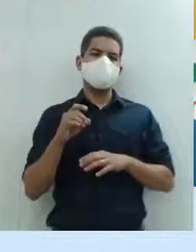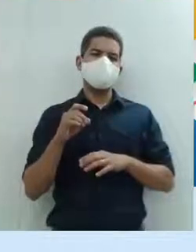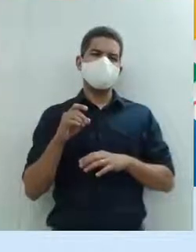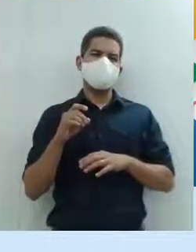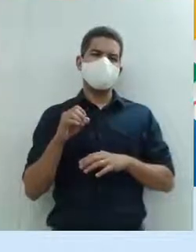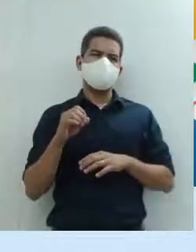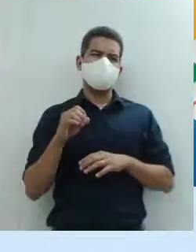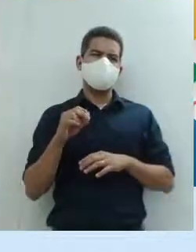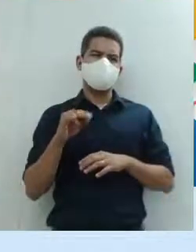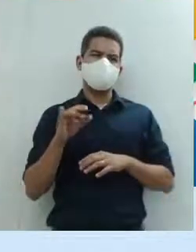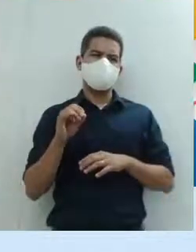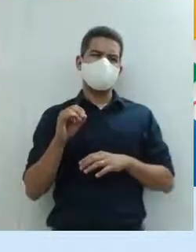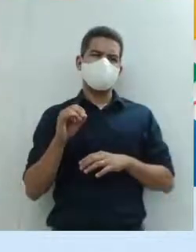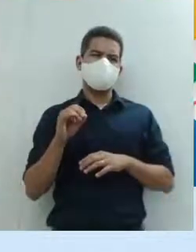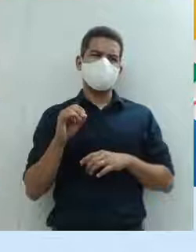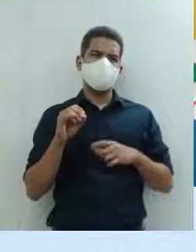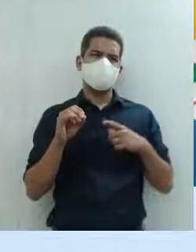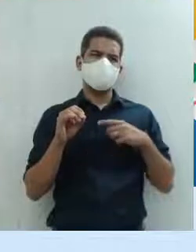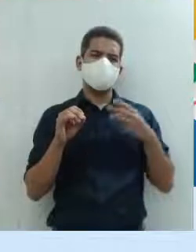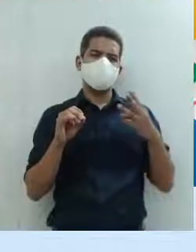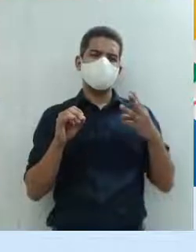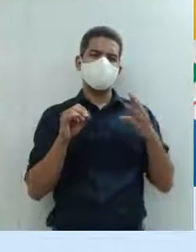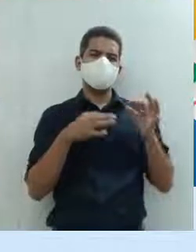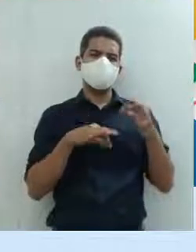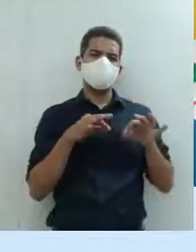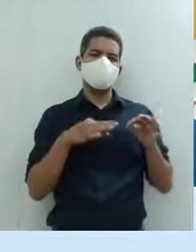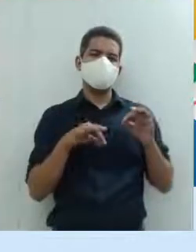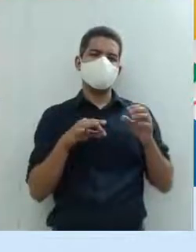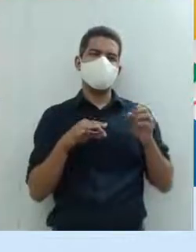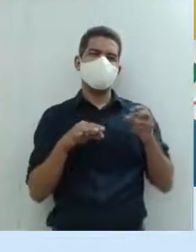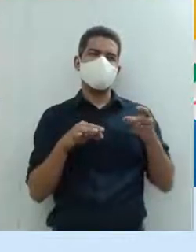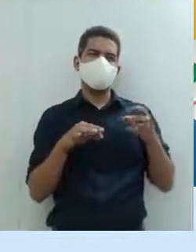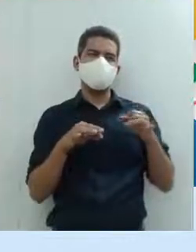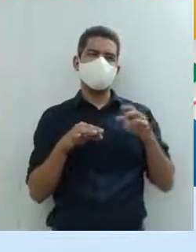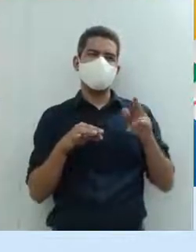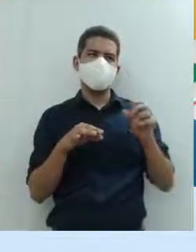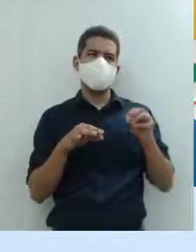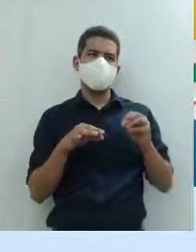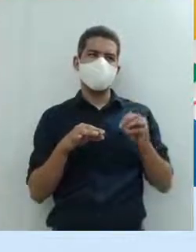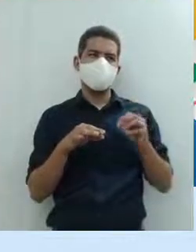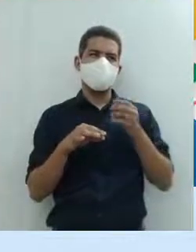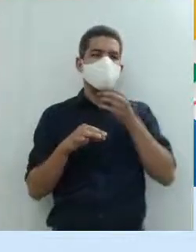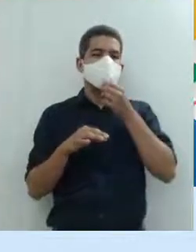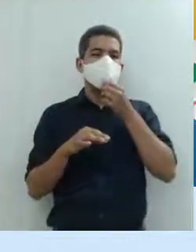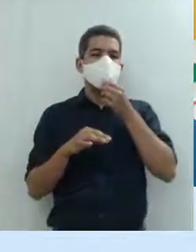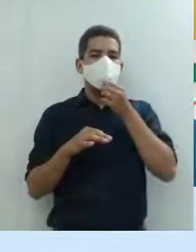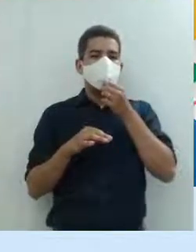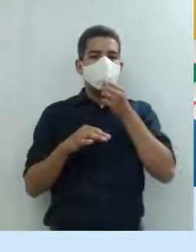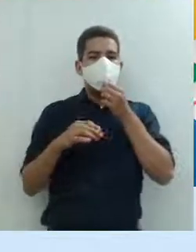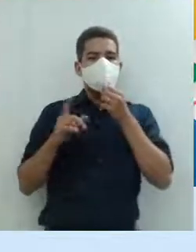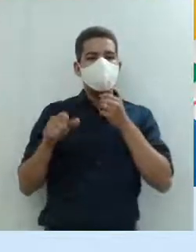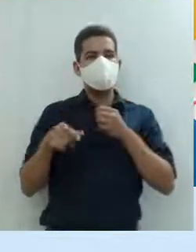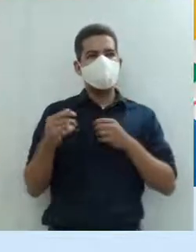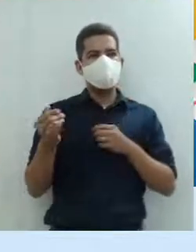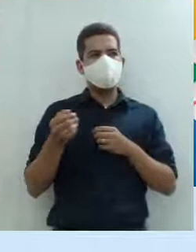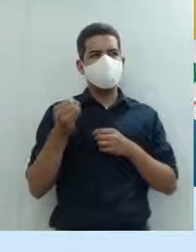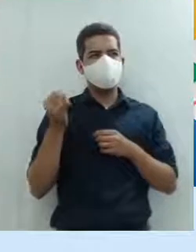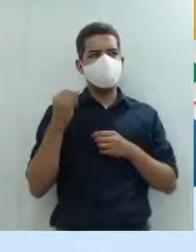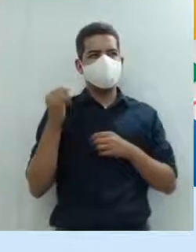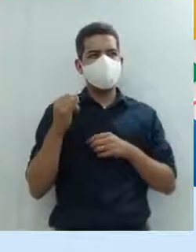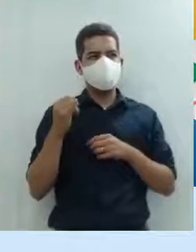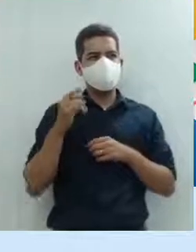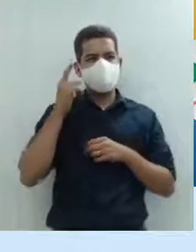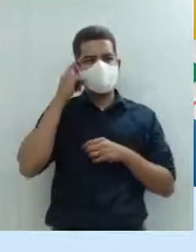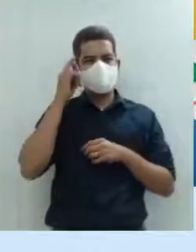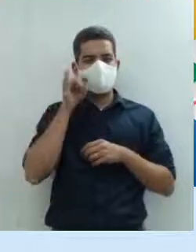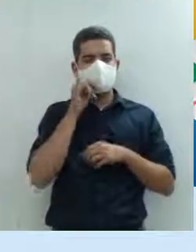a agrupação de 3 moléculas de oxigênio. O ozônio ele tem uma importância enorme para o planeta. Sabe quando você vai à praia e bota